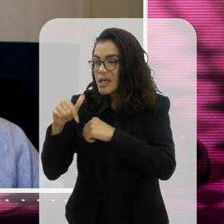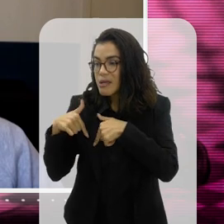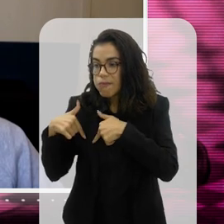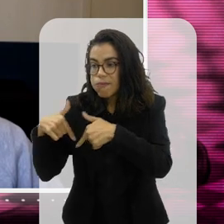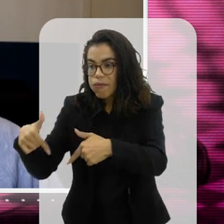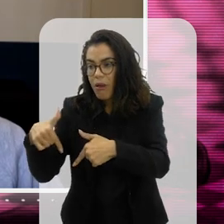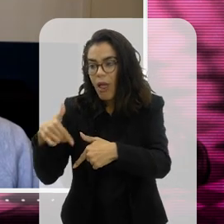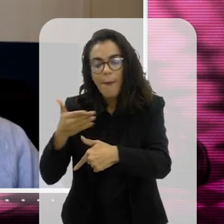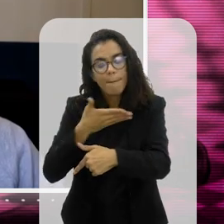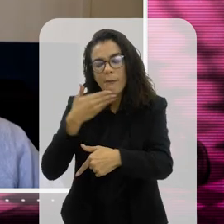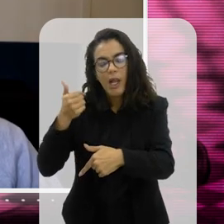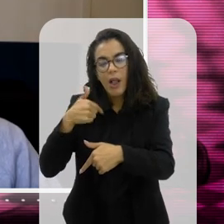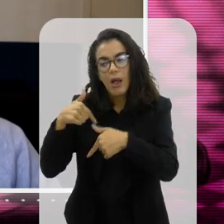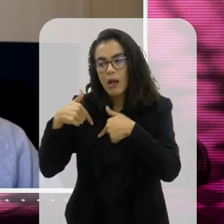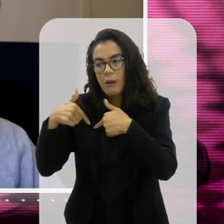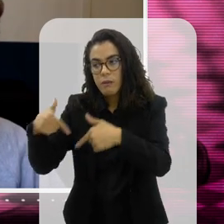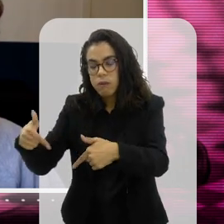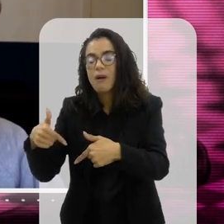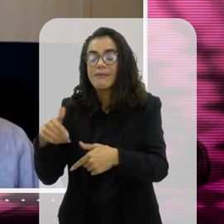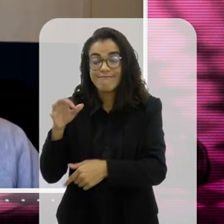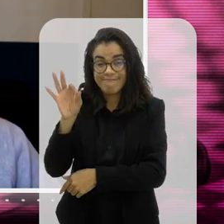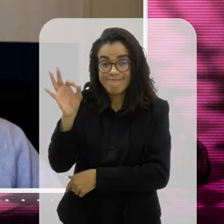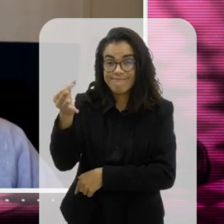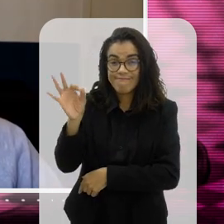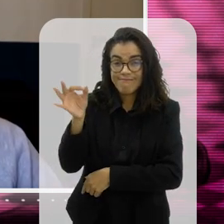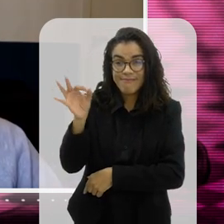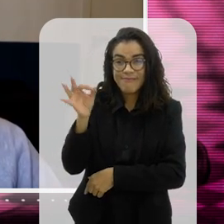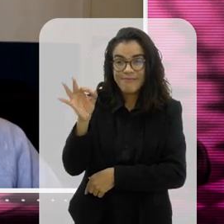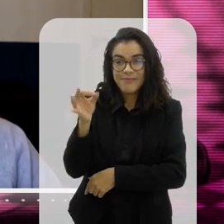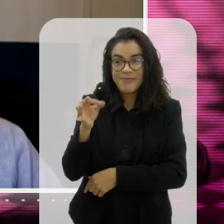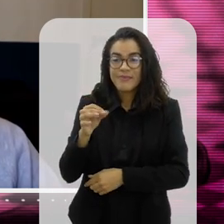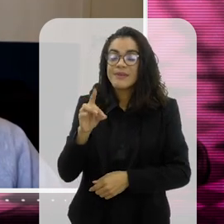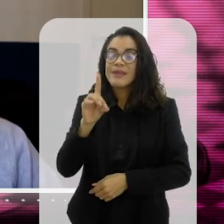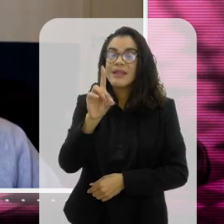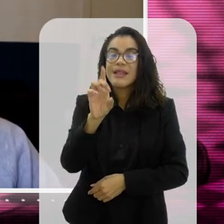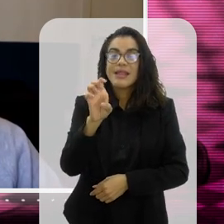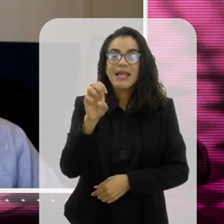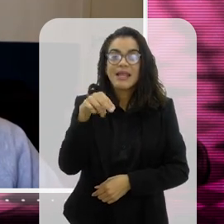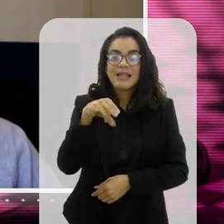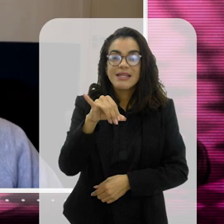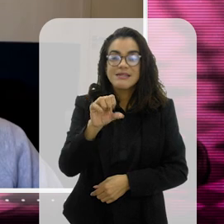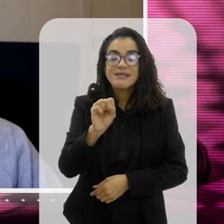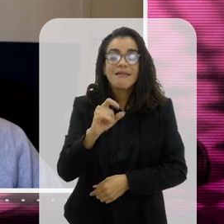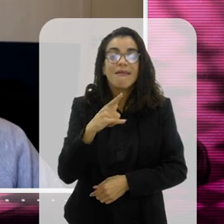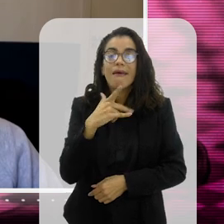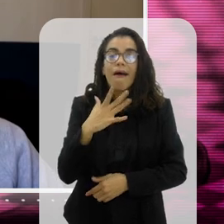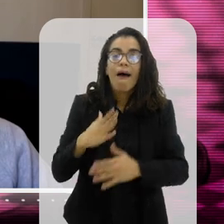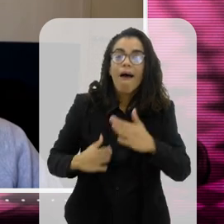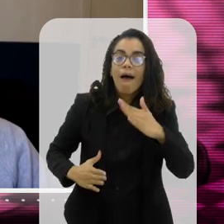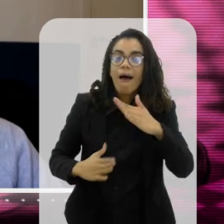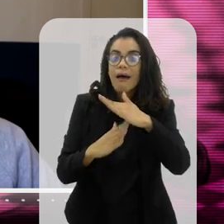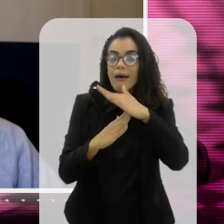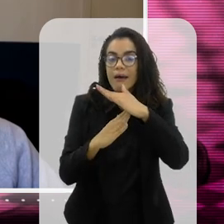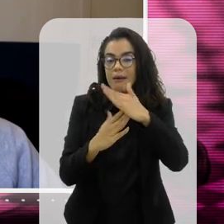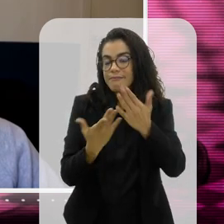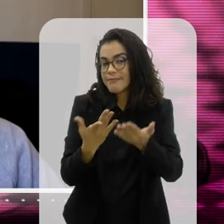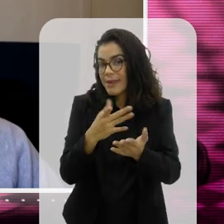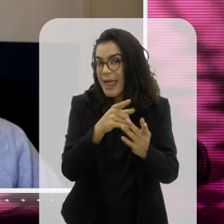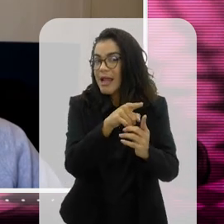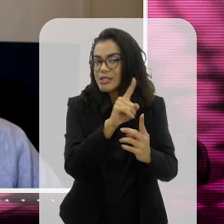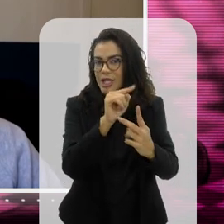e já tomar a iniciativa, de repente você prefere tomar a iniciativa. Aí eu queria saber Exatamente. de você, Denise. Até que